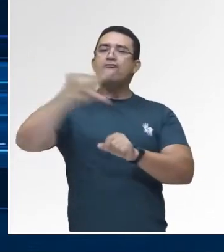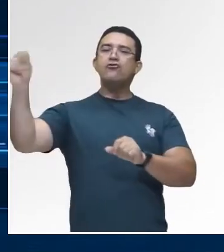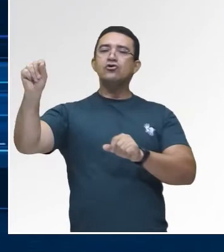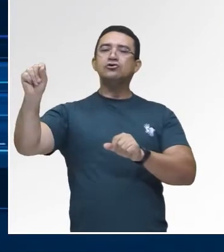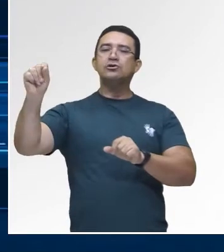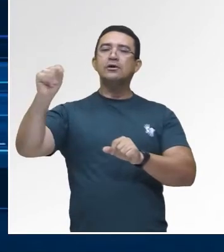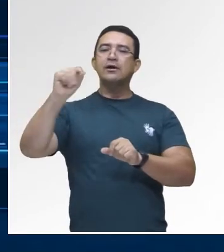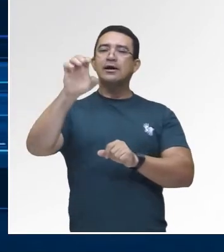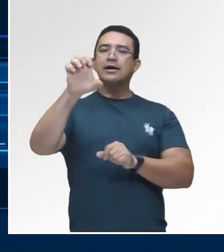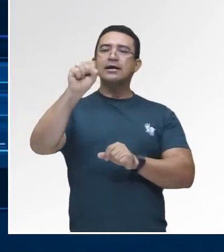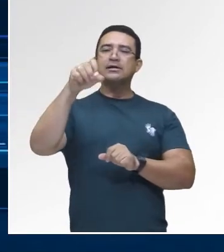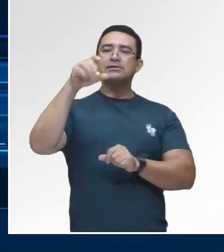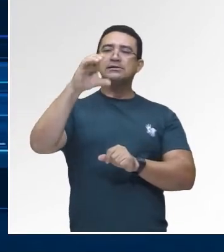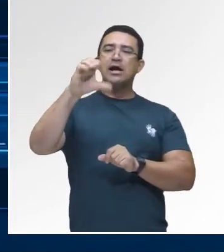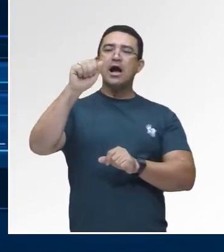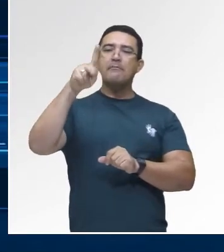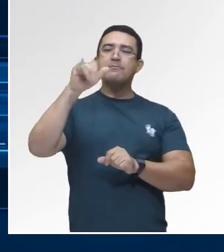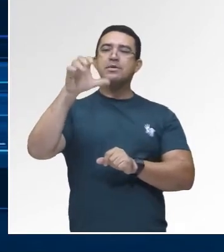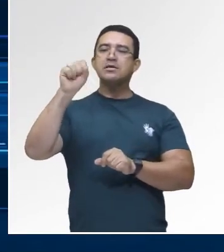Que vai trazer